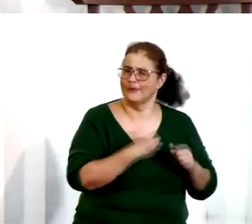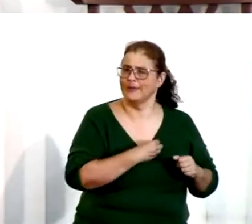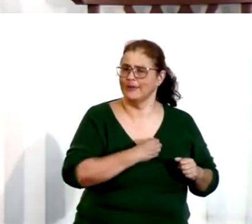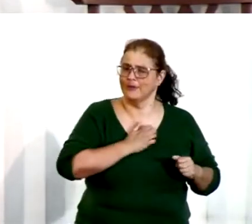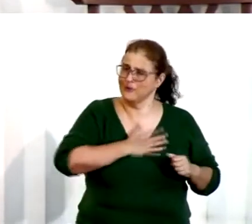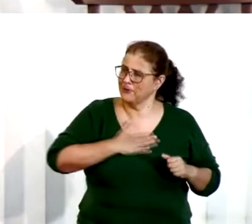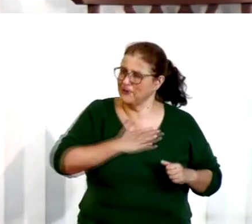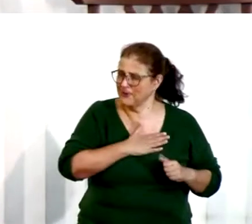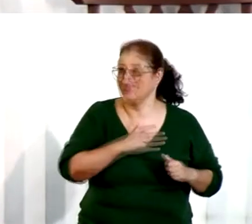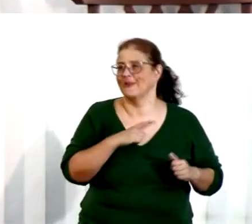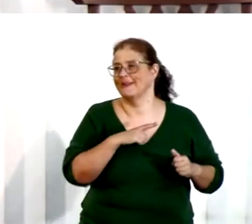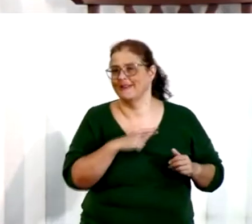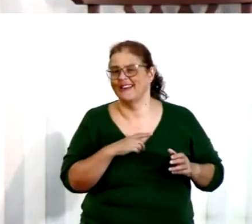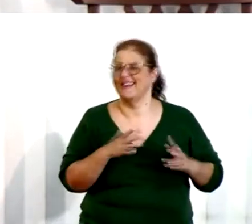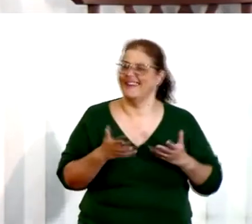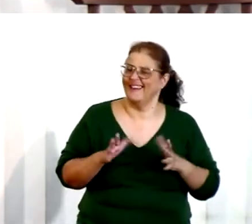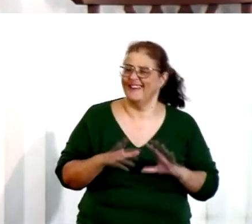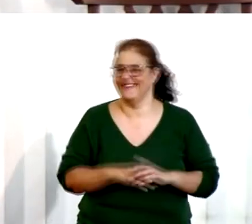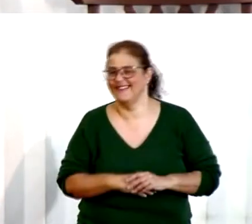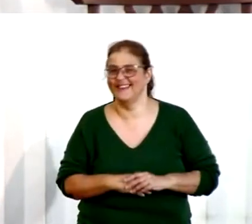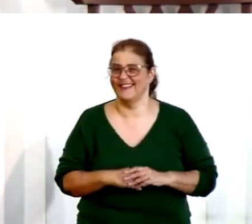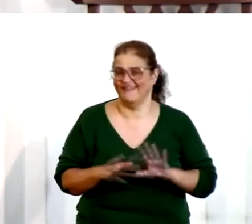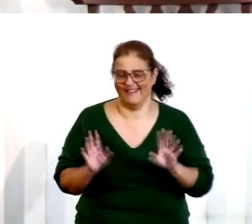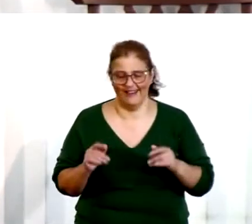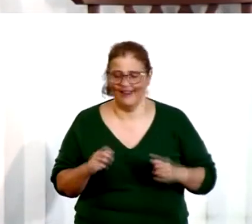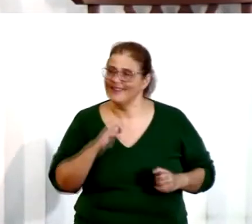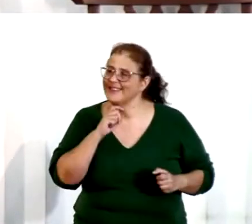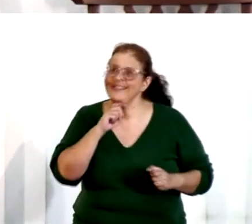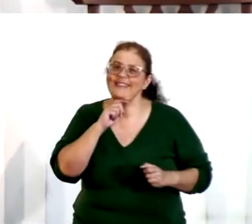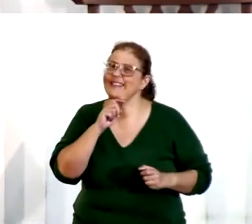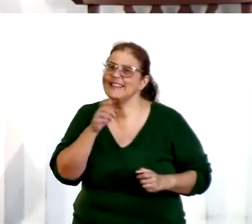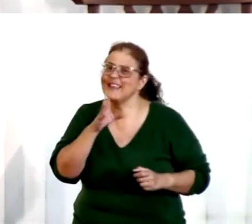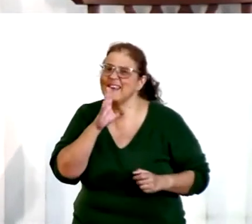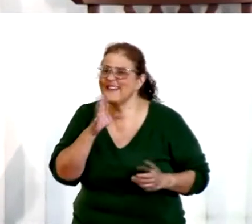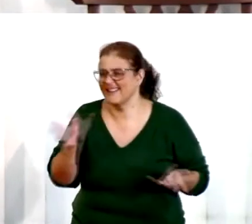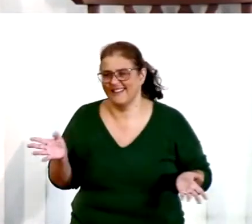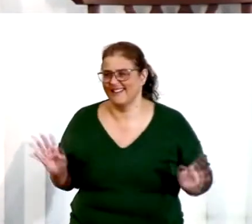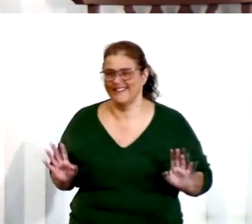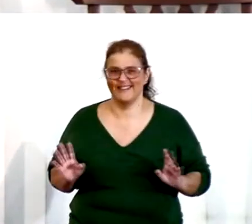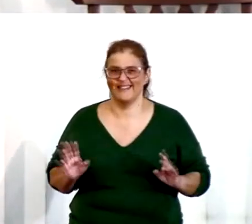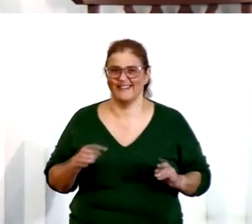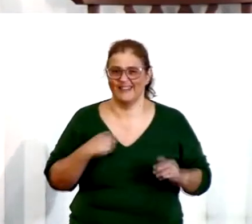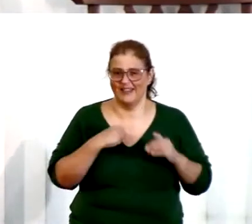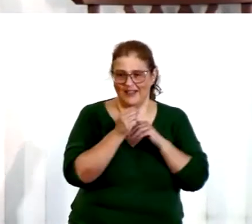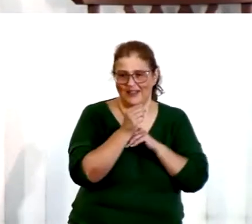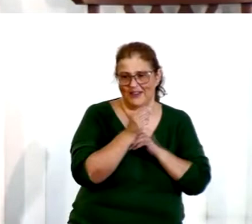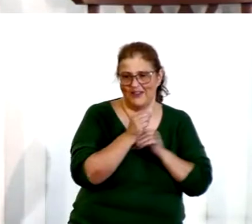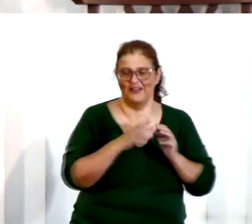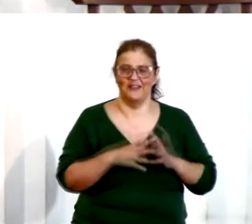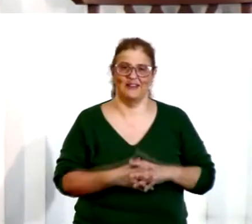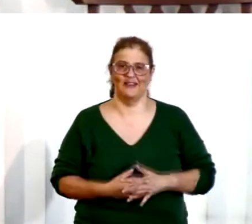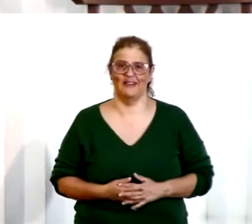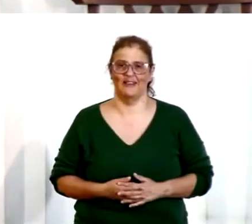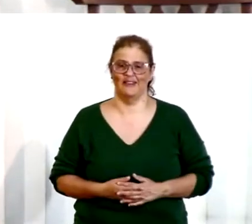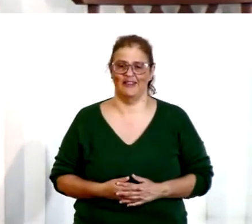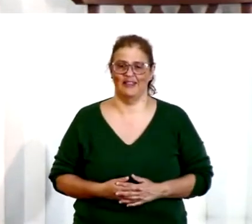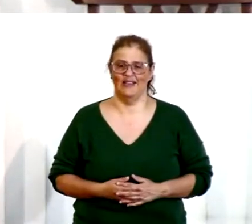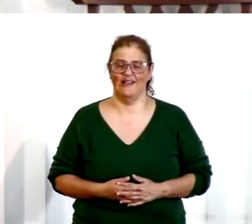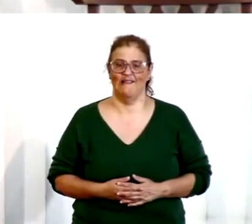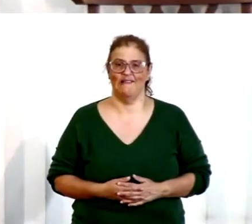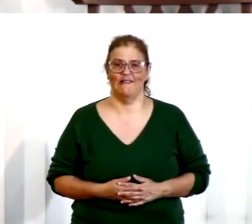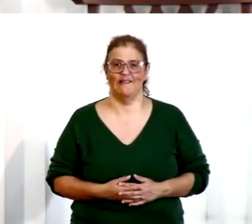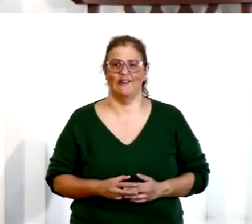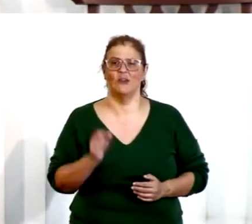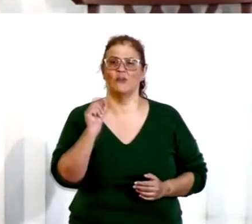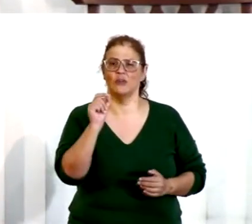acha que ninguém nem sabe. Eu gosto de fazer, de pensar, eu sou assim. O que